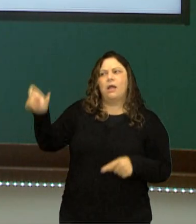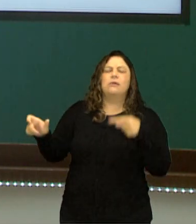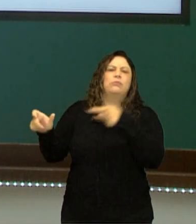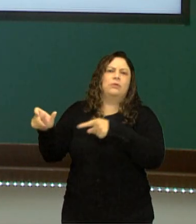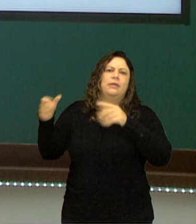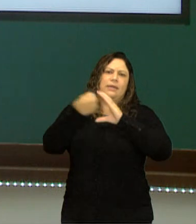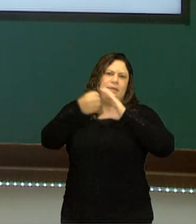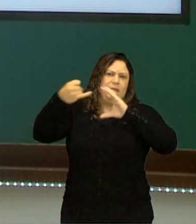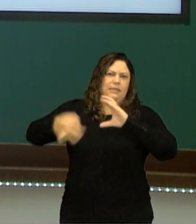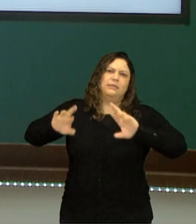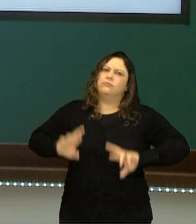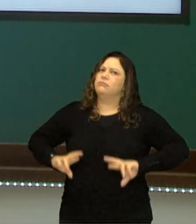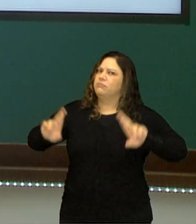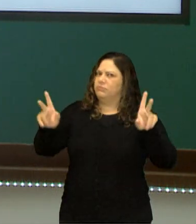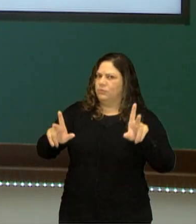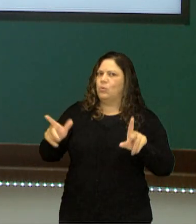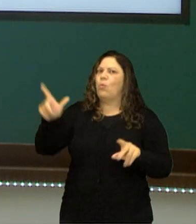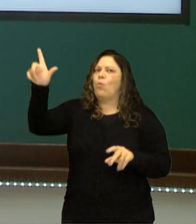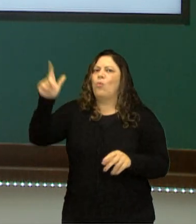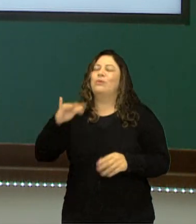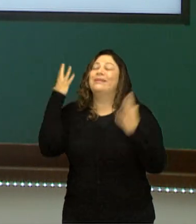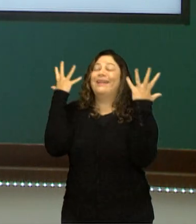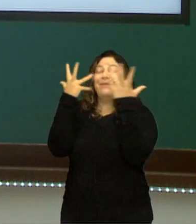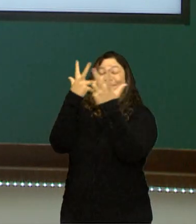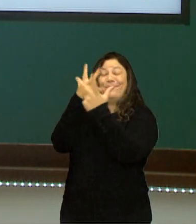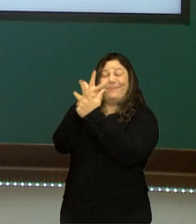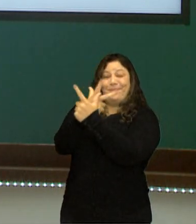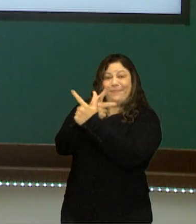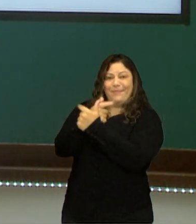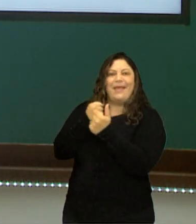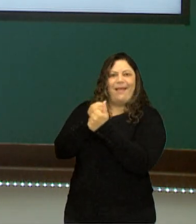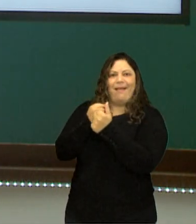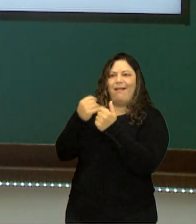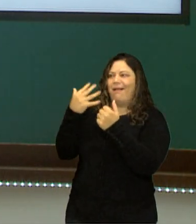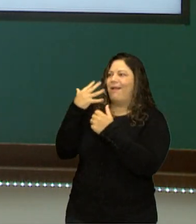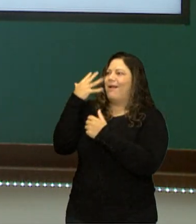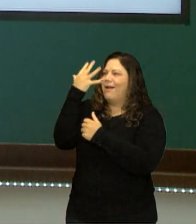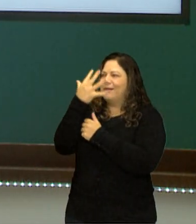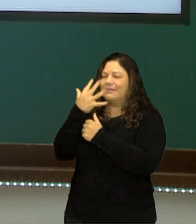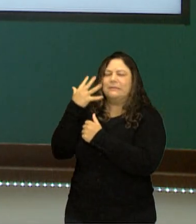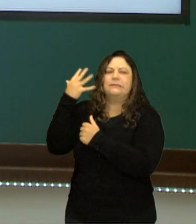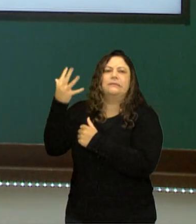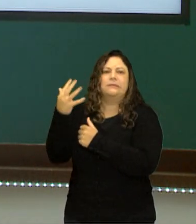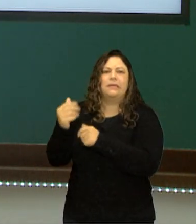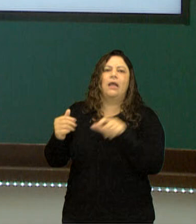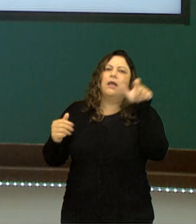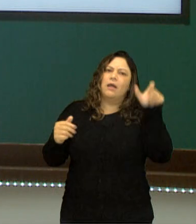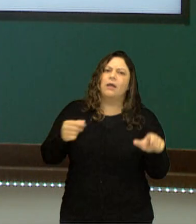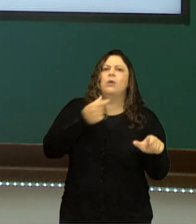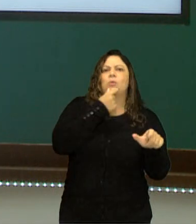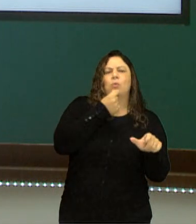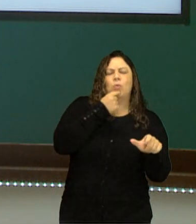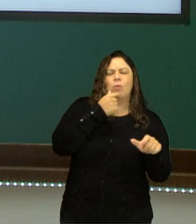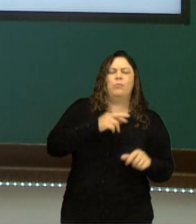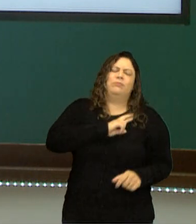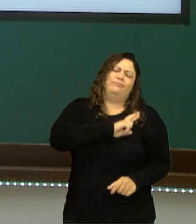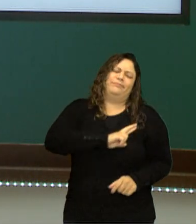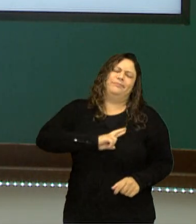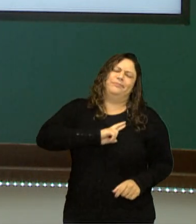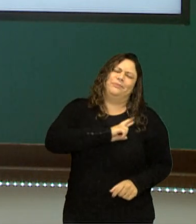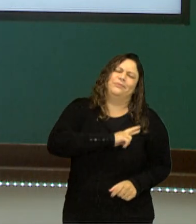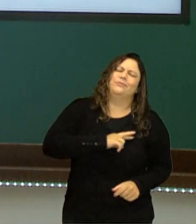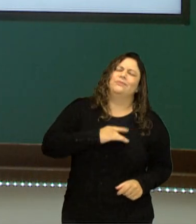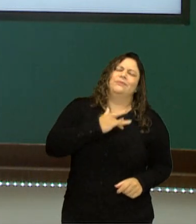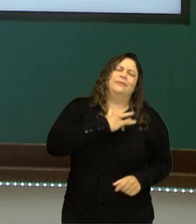características já. O Norberto fala uma expressão um pouco diferente, que diz a sua época, século XIX. Ainda,